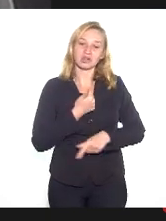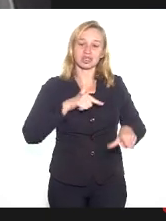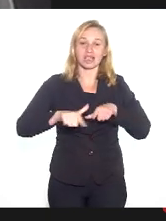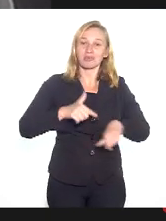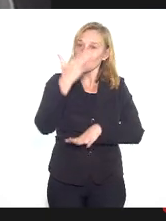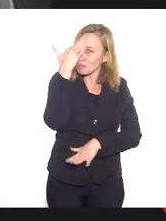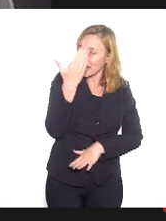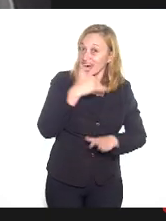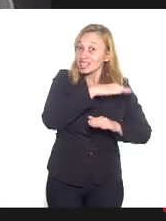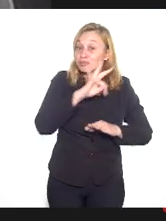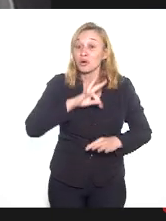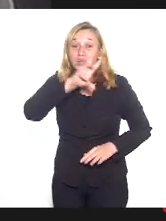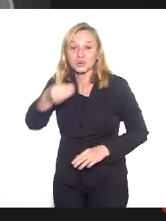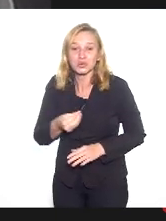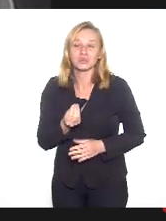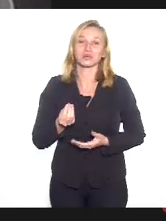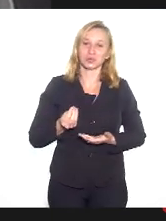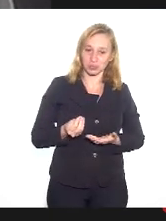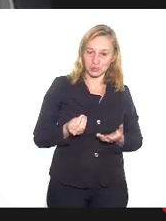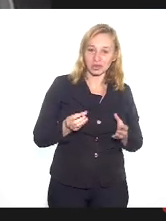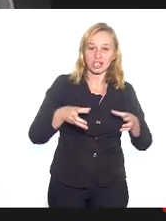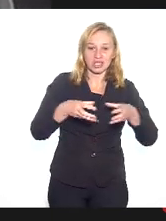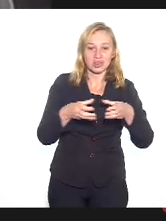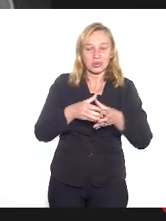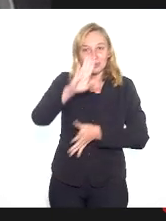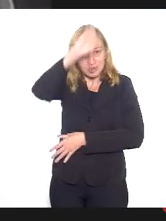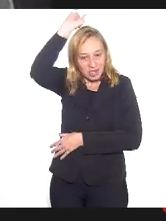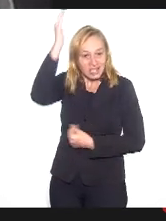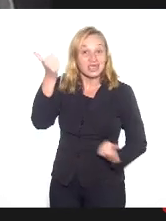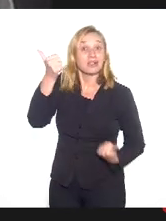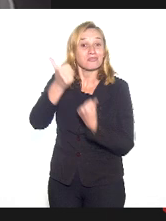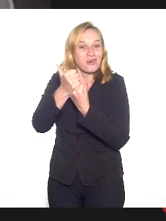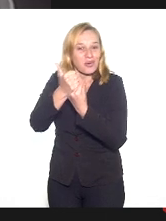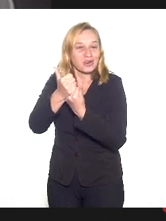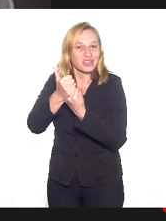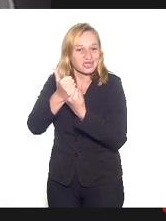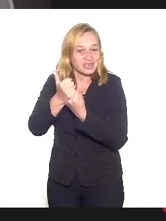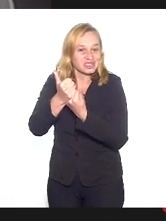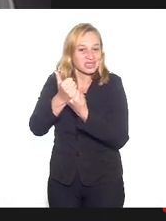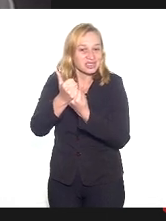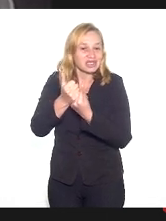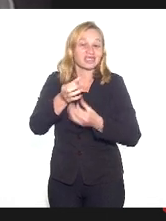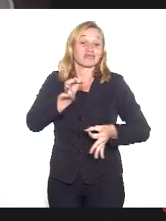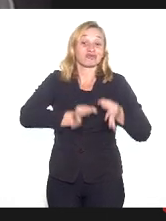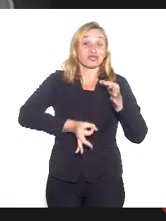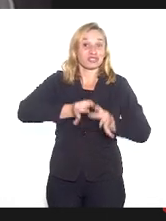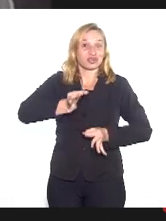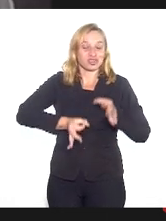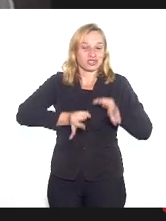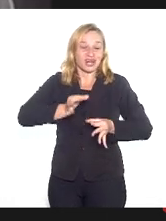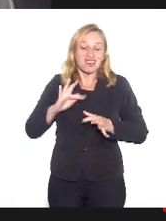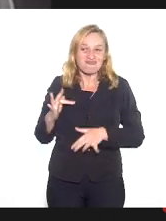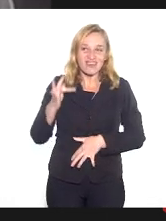tudo aí, obrigado por todos os parlamentares mesmo, pelo esse apoio aí, pela essa causa aí que é justa, que em breve